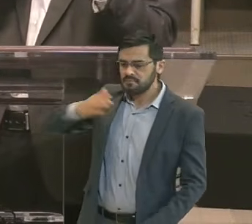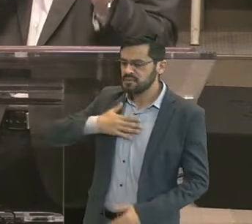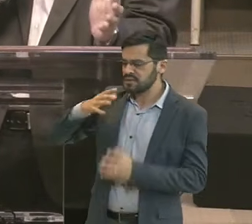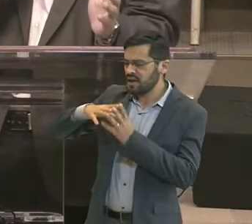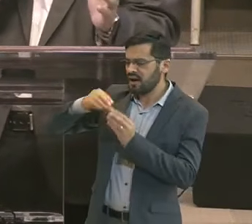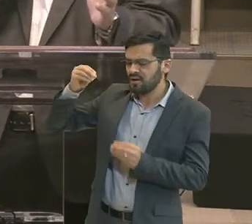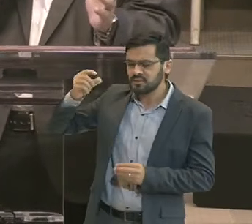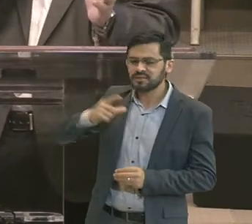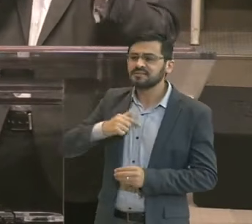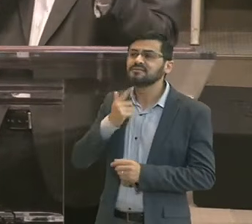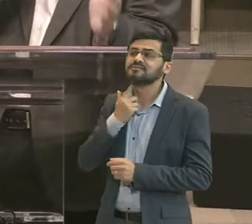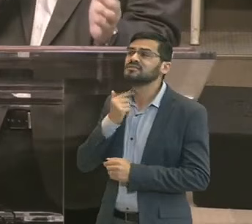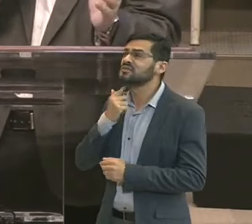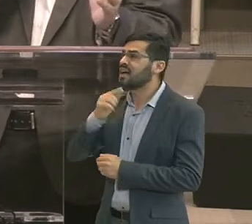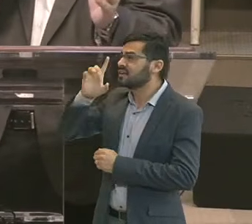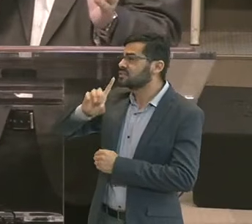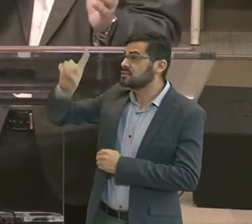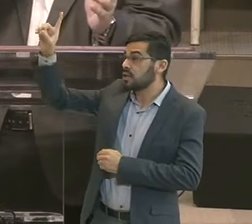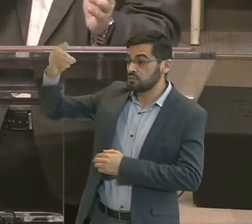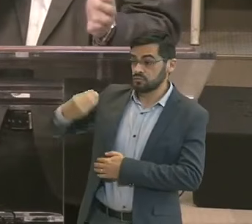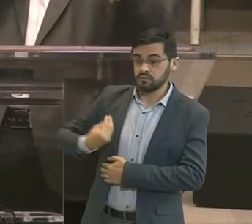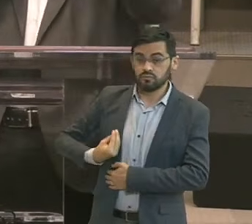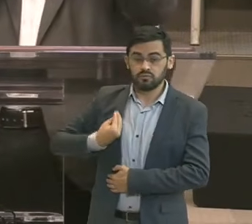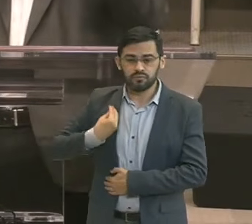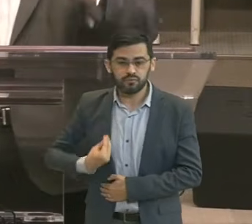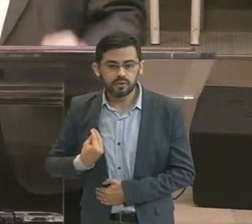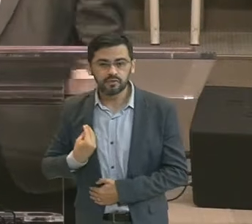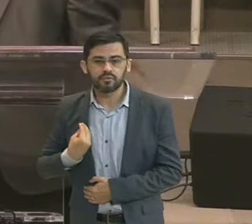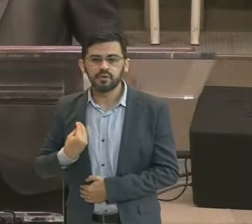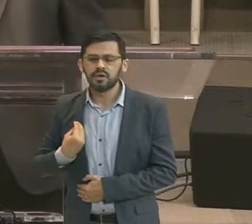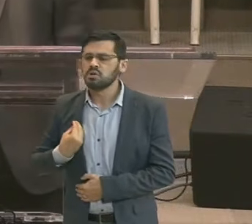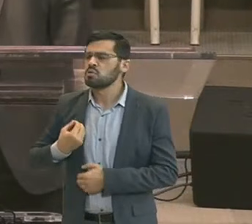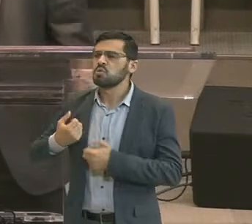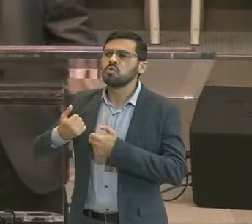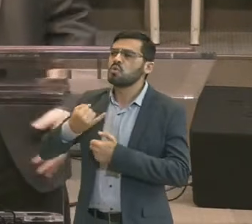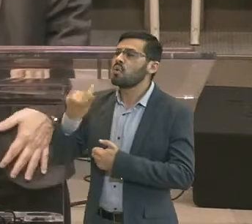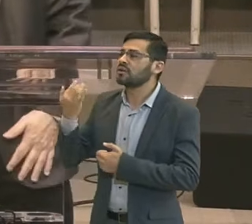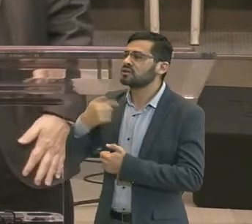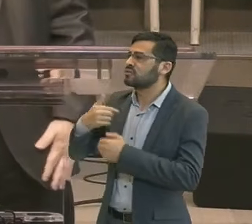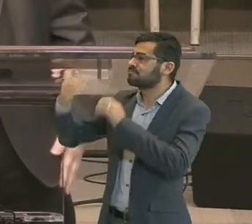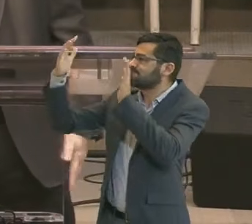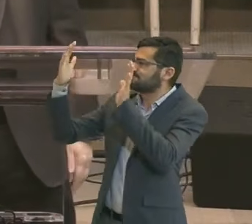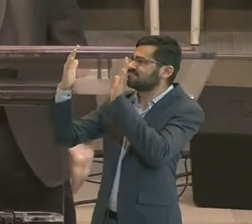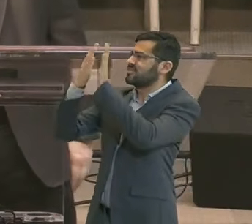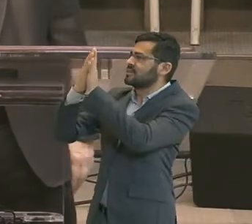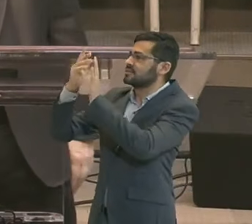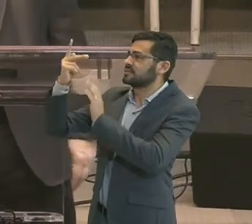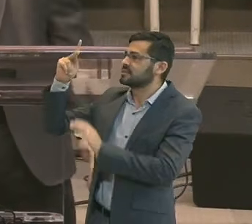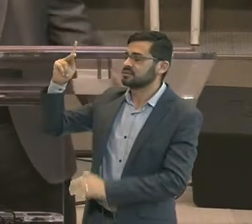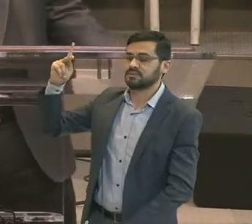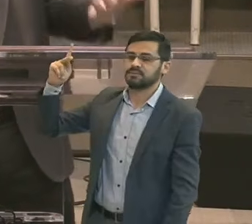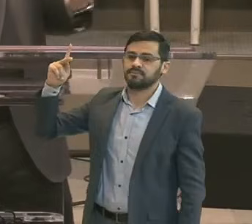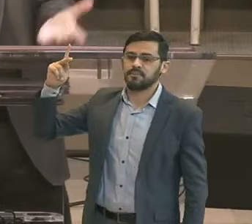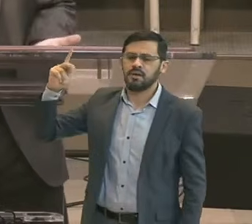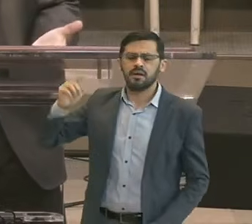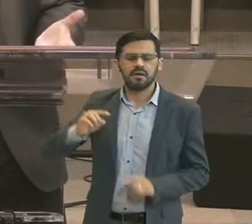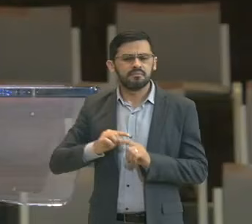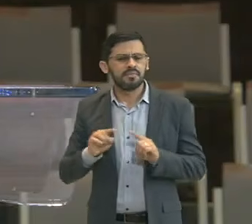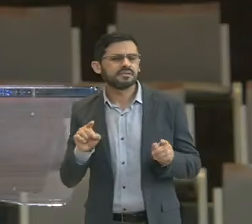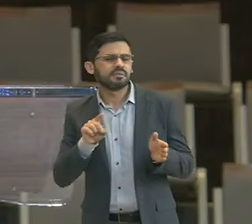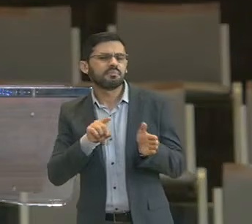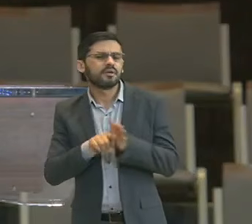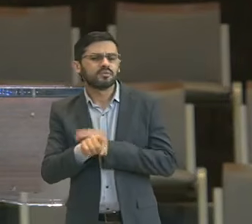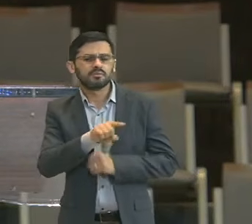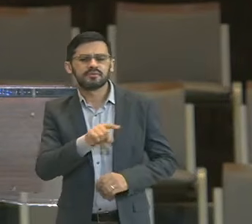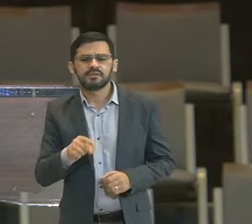alma tem sede de Deus, do Deus vivo. Quando entrarei e verei a sua face? E a minha pergunta hoje é